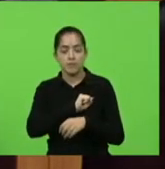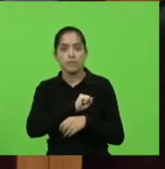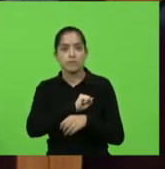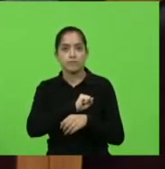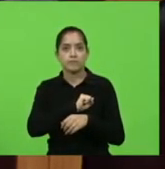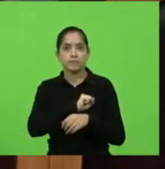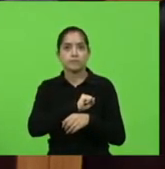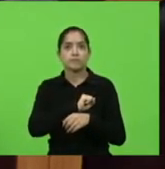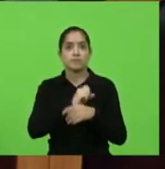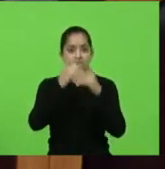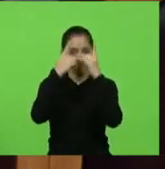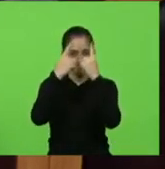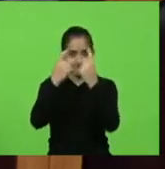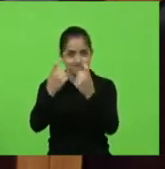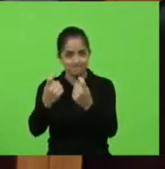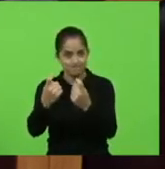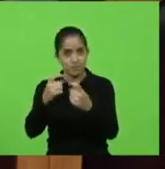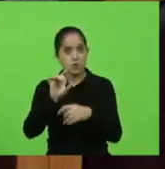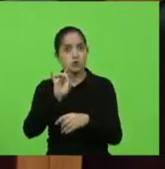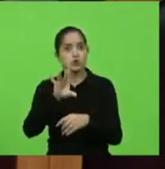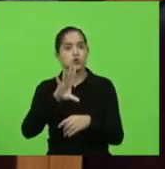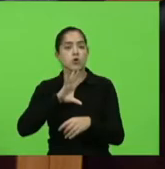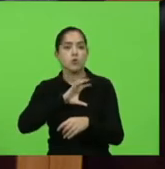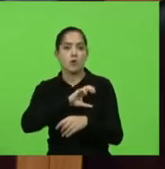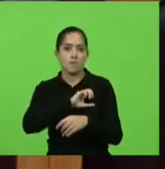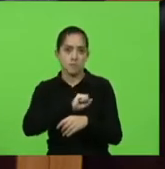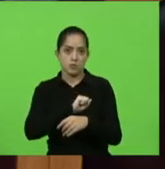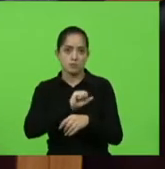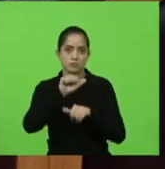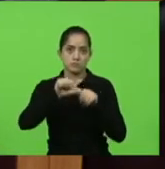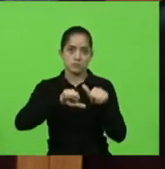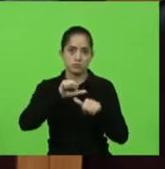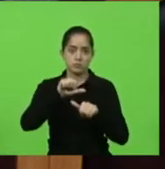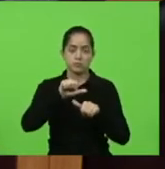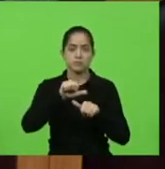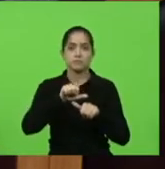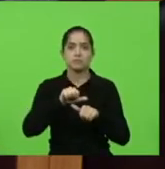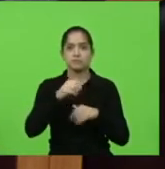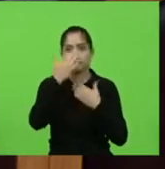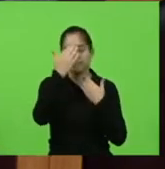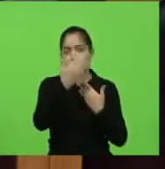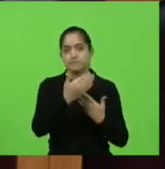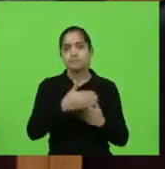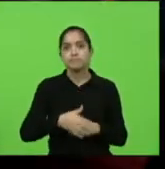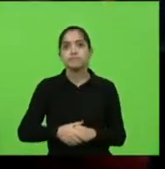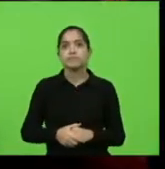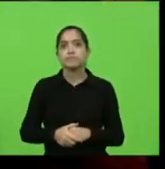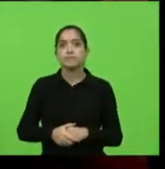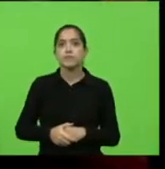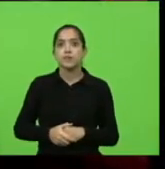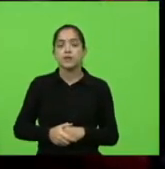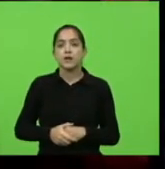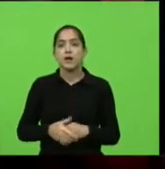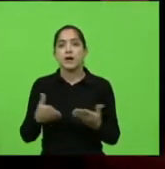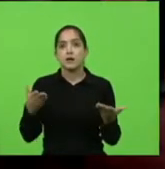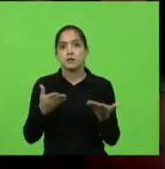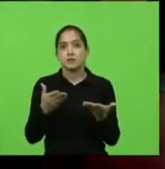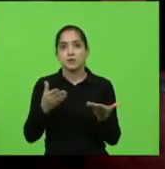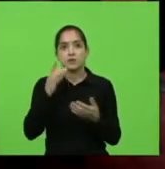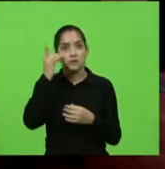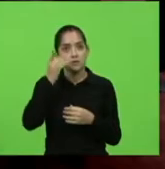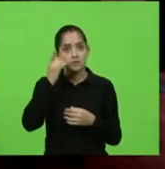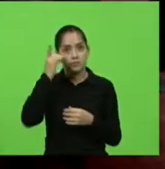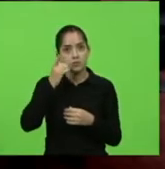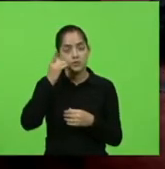trevas da violência, só o amor pode construir. Gente, muito obrigada e vamos à luta. Obrigado, deputada Ada. Deputado